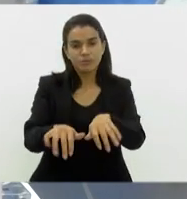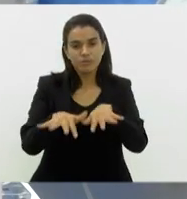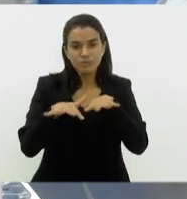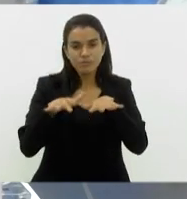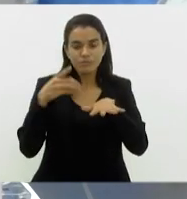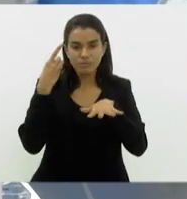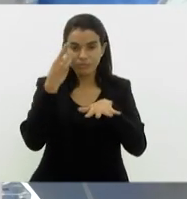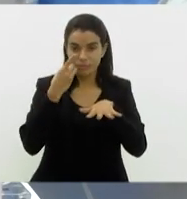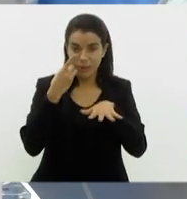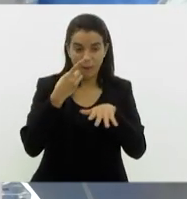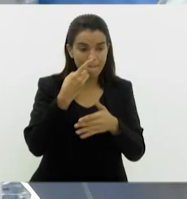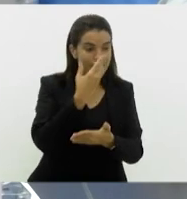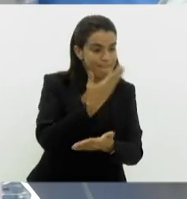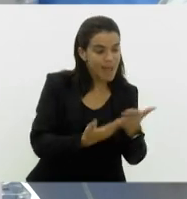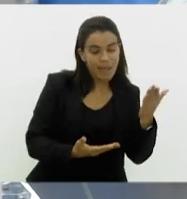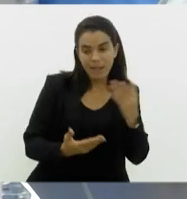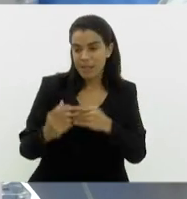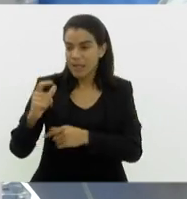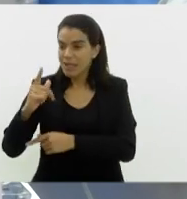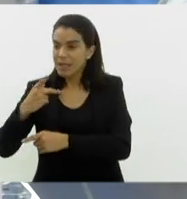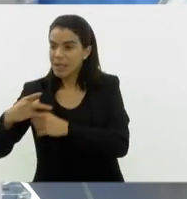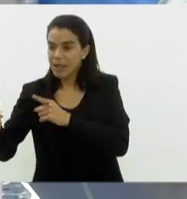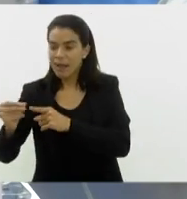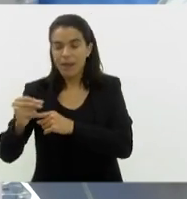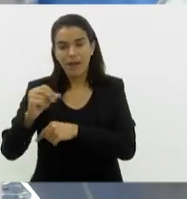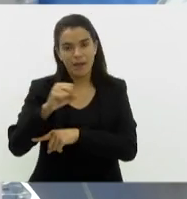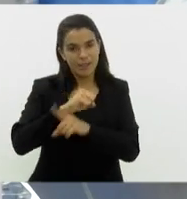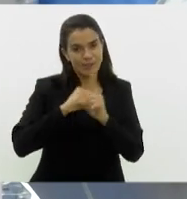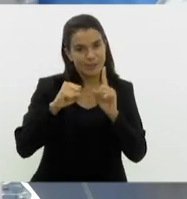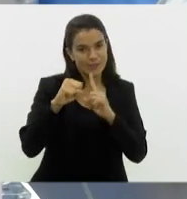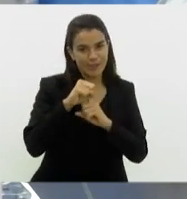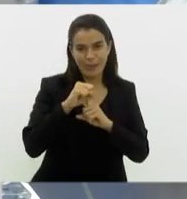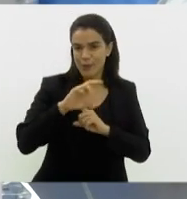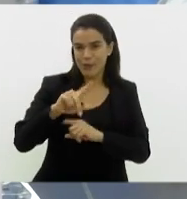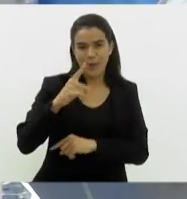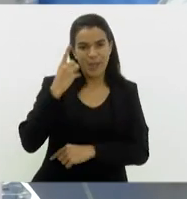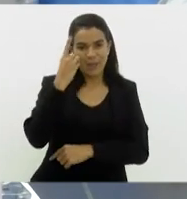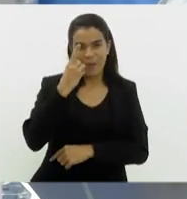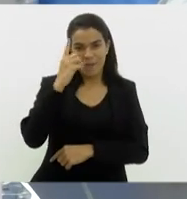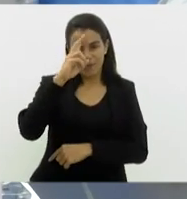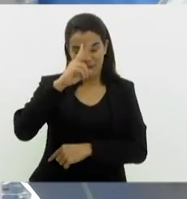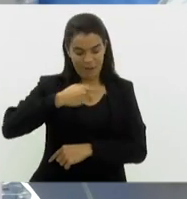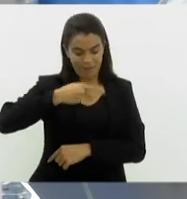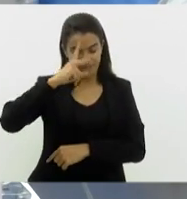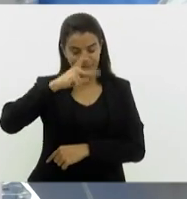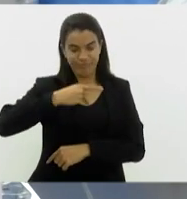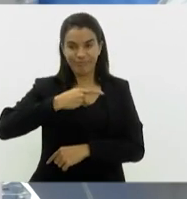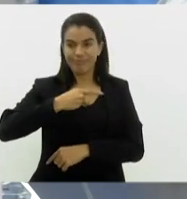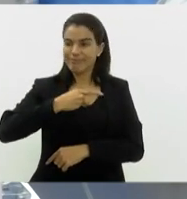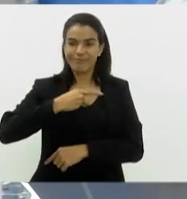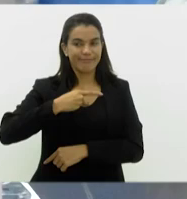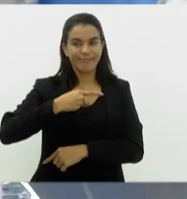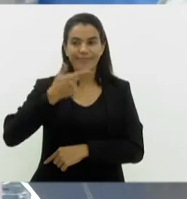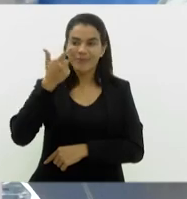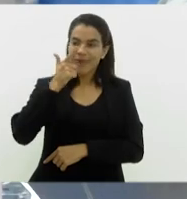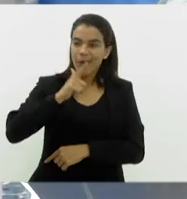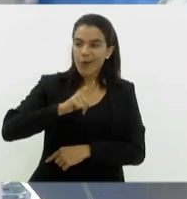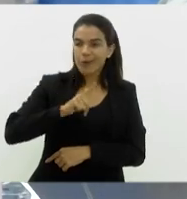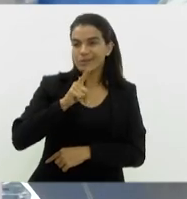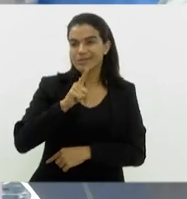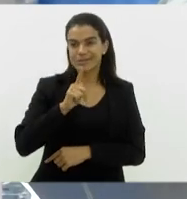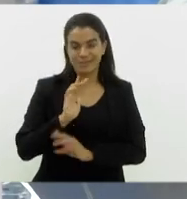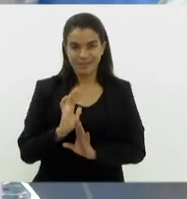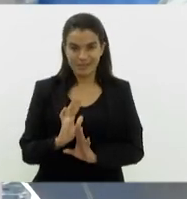perde ou ganha quem perde ou ganha é a sociedade não é nenhum Deputado individualmente que vá conseguir ganhar